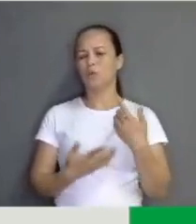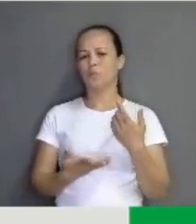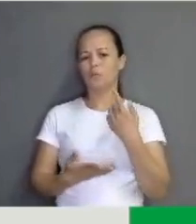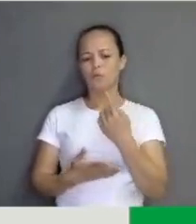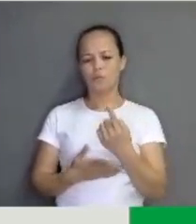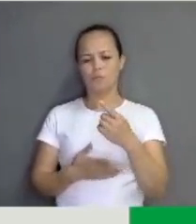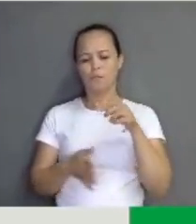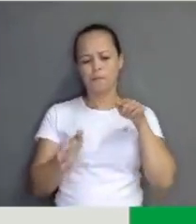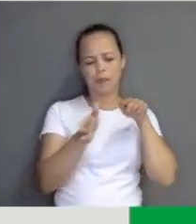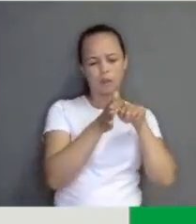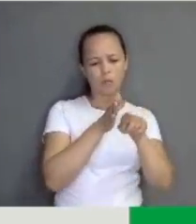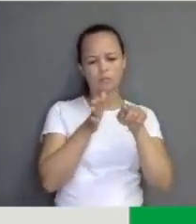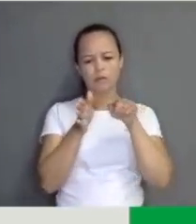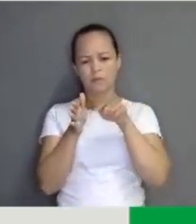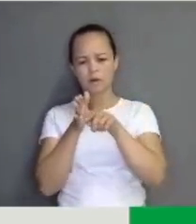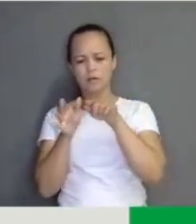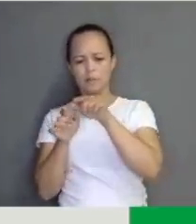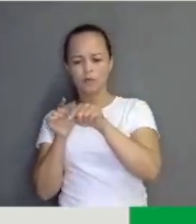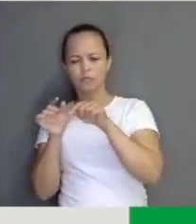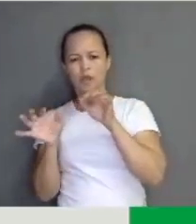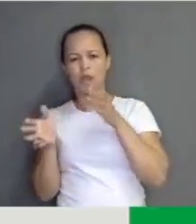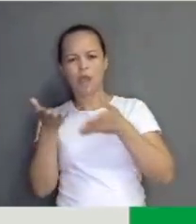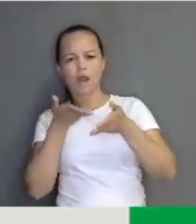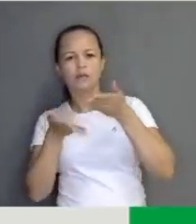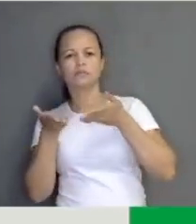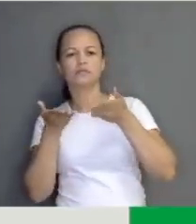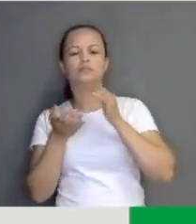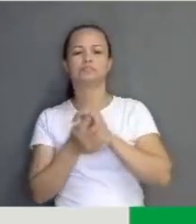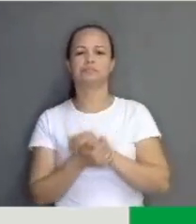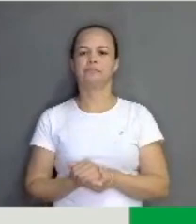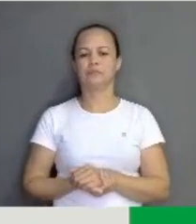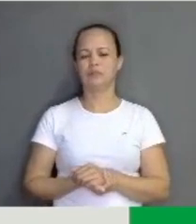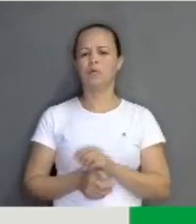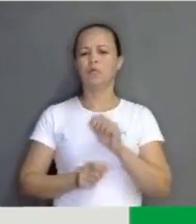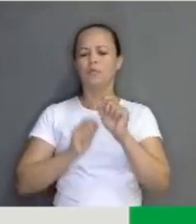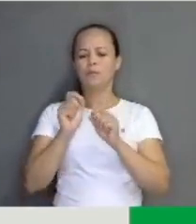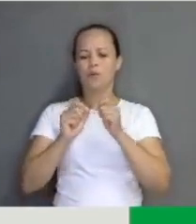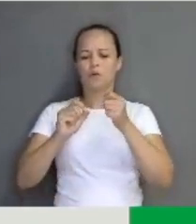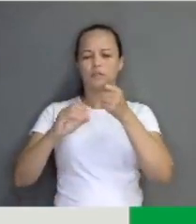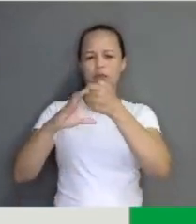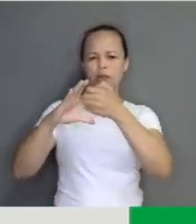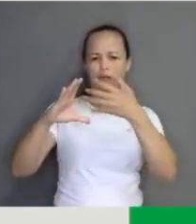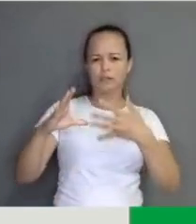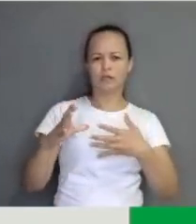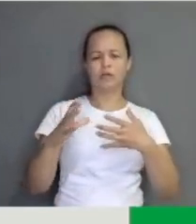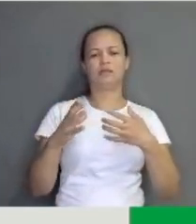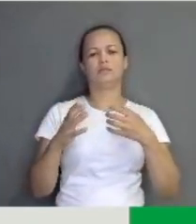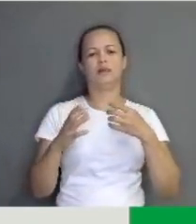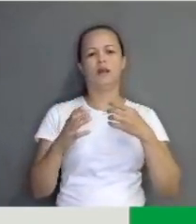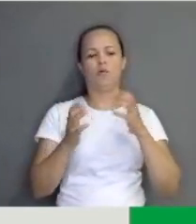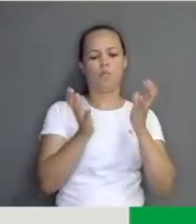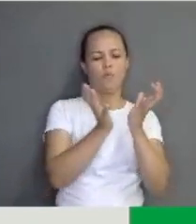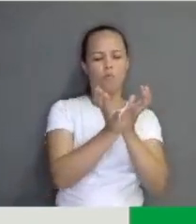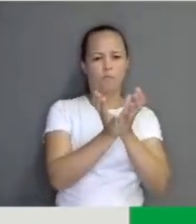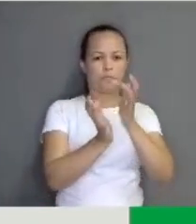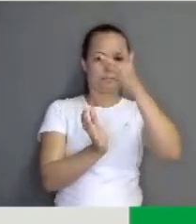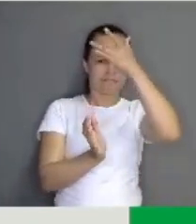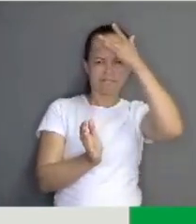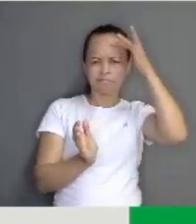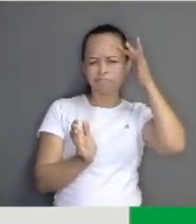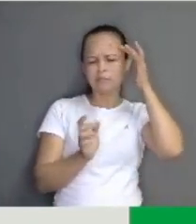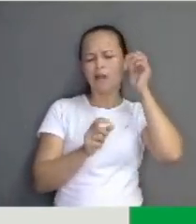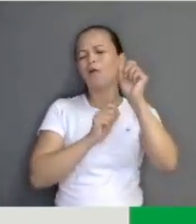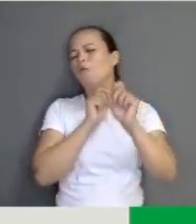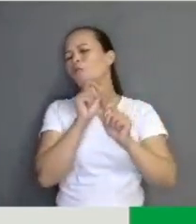outra, tá bom? O que pode caracterizar um grupo de pessoas? O que